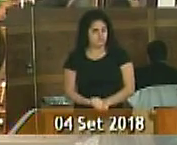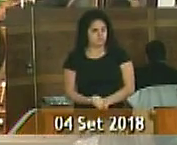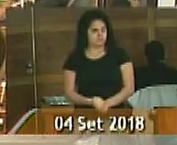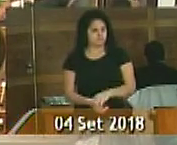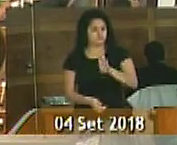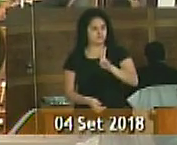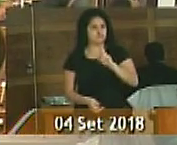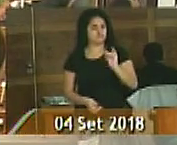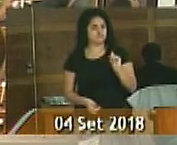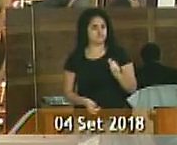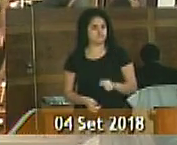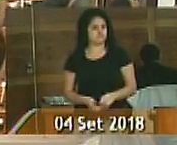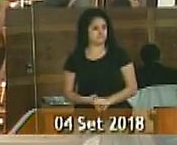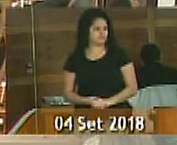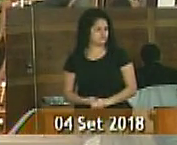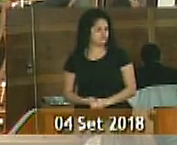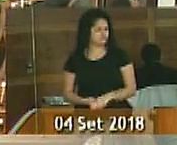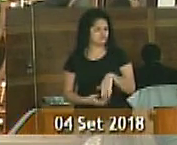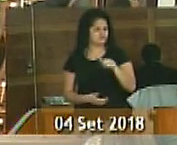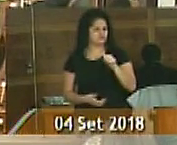Brigadistas,